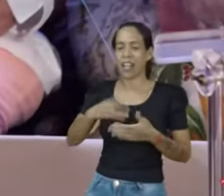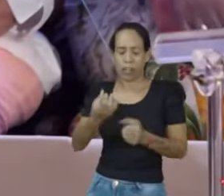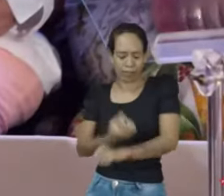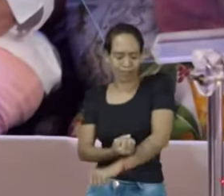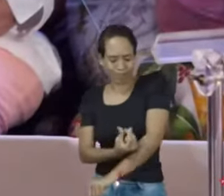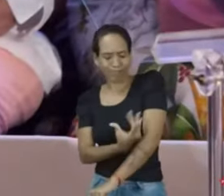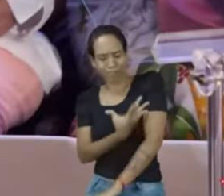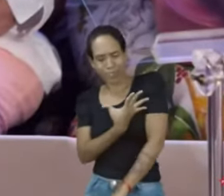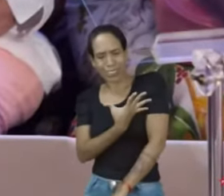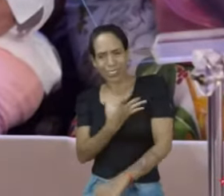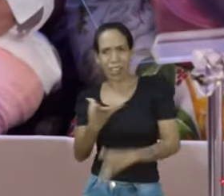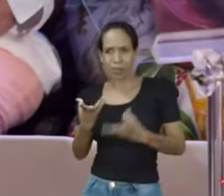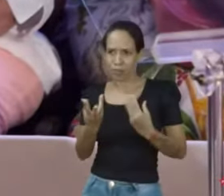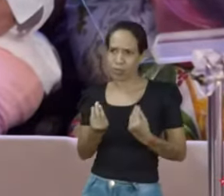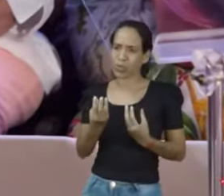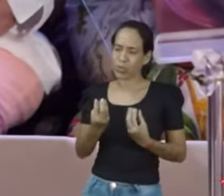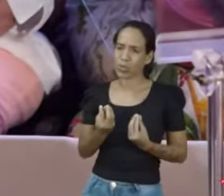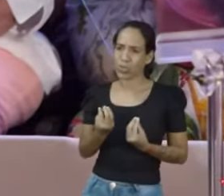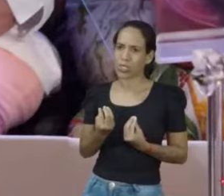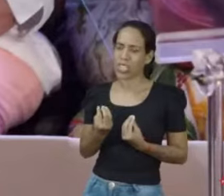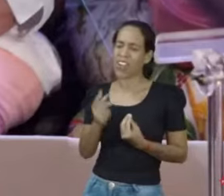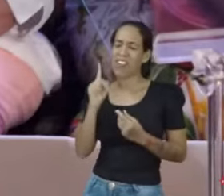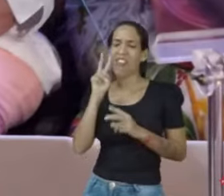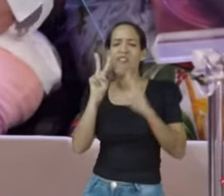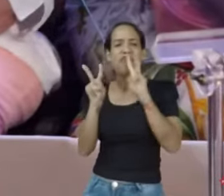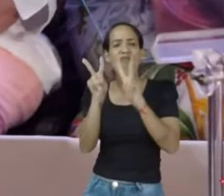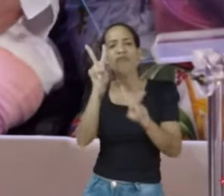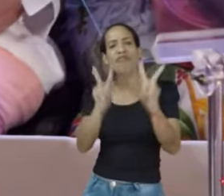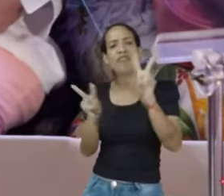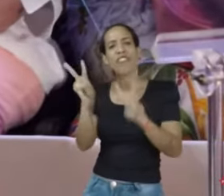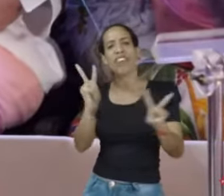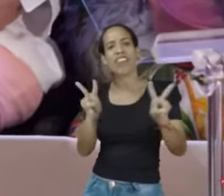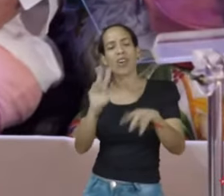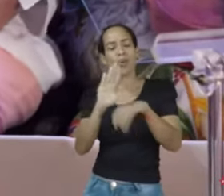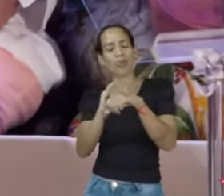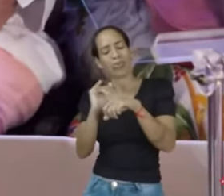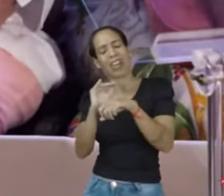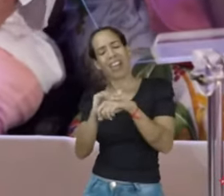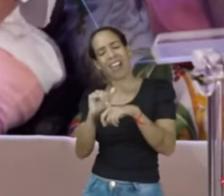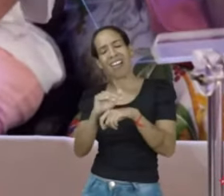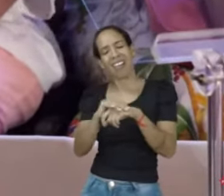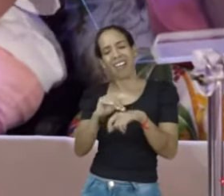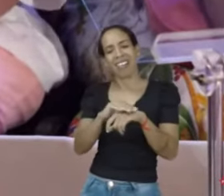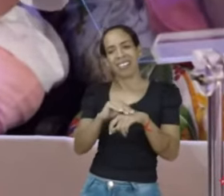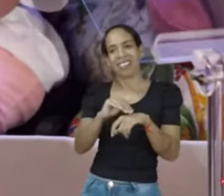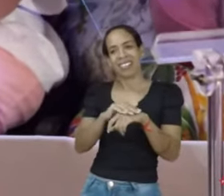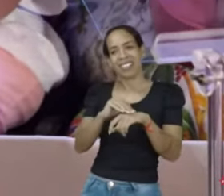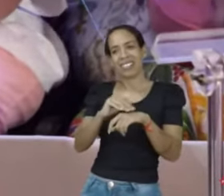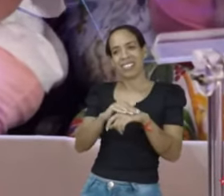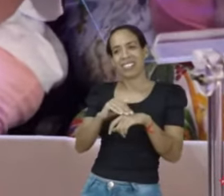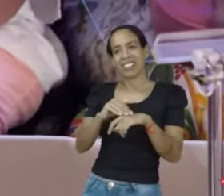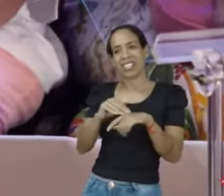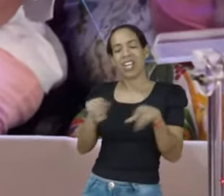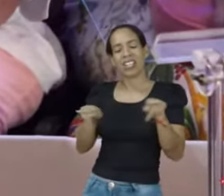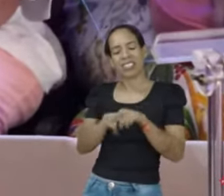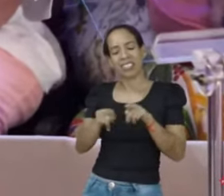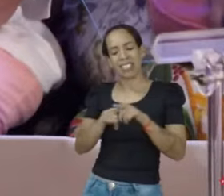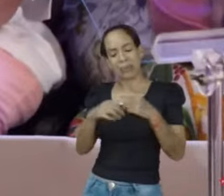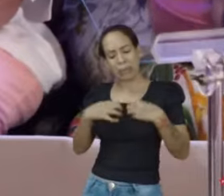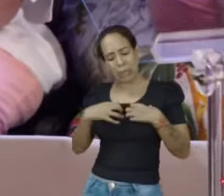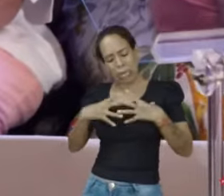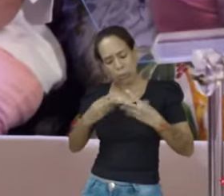emociona muito e ver o carinho de todos é alguma coisa também muito forte.